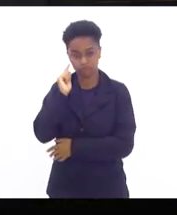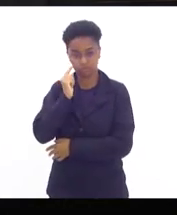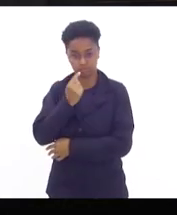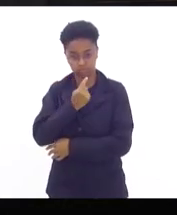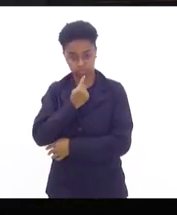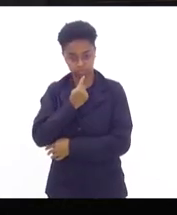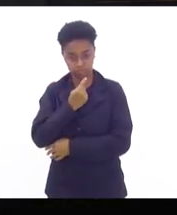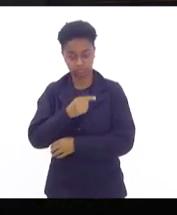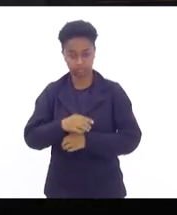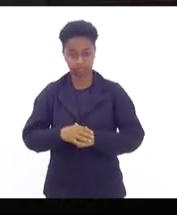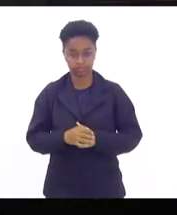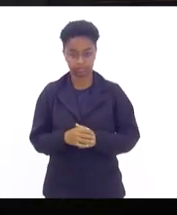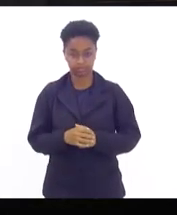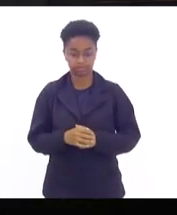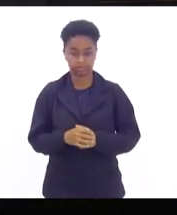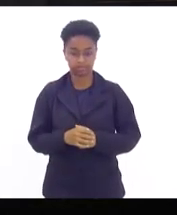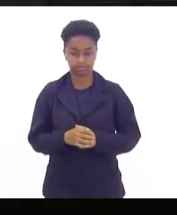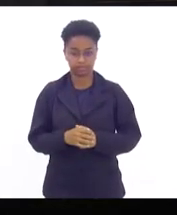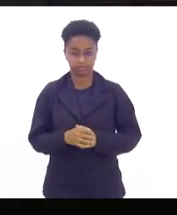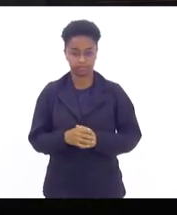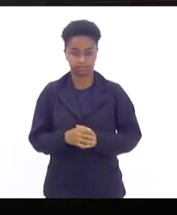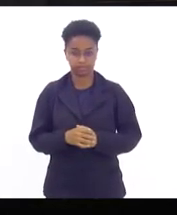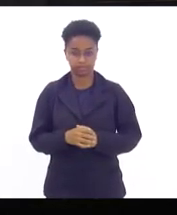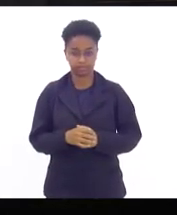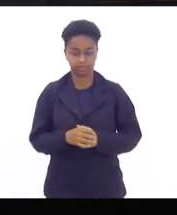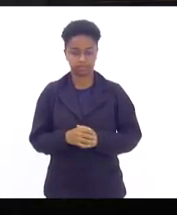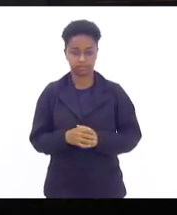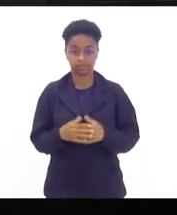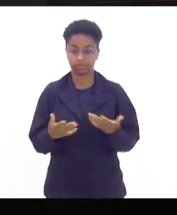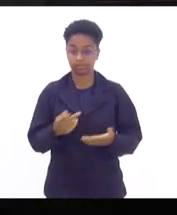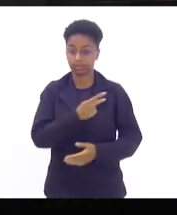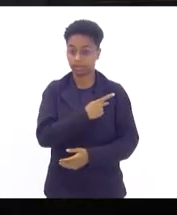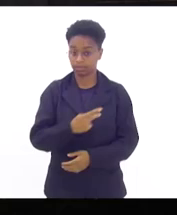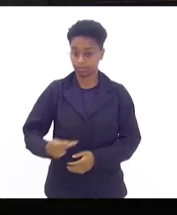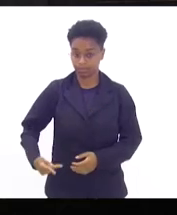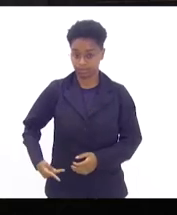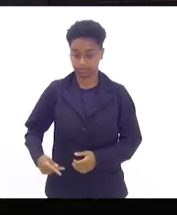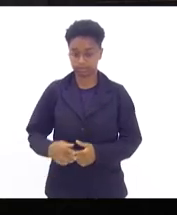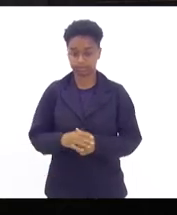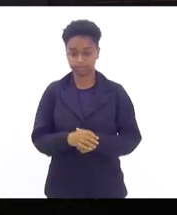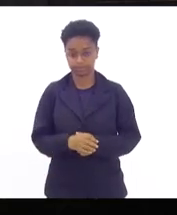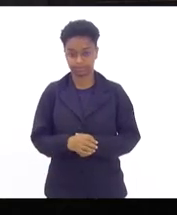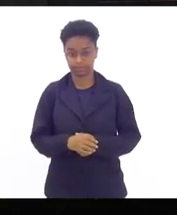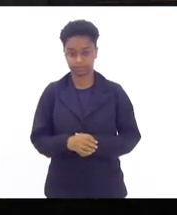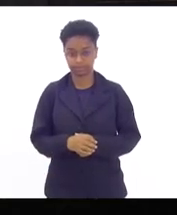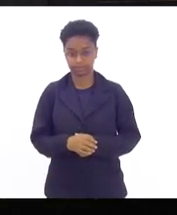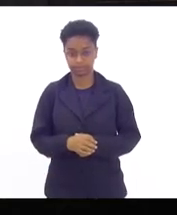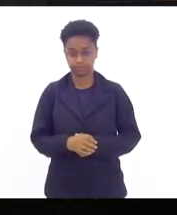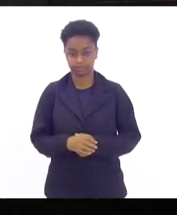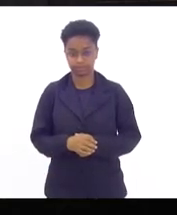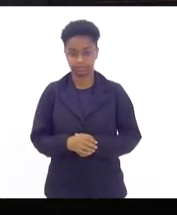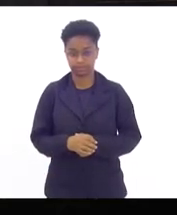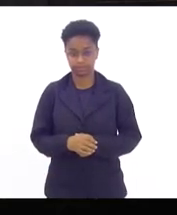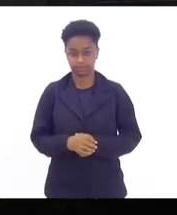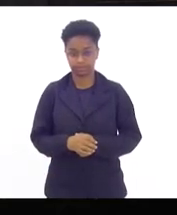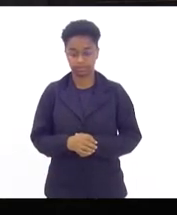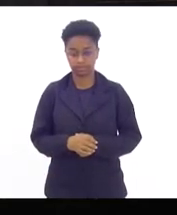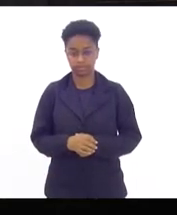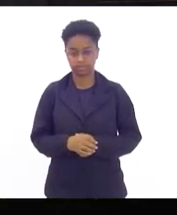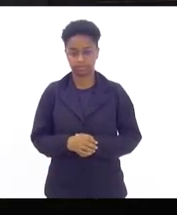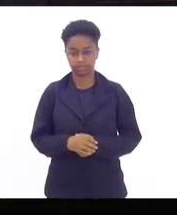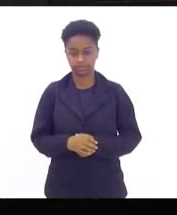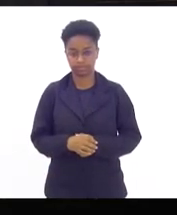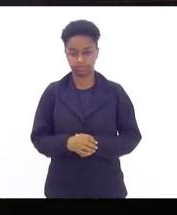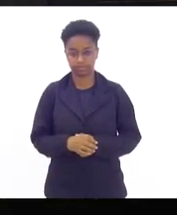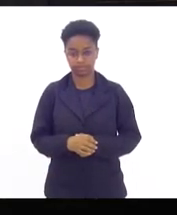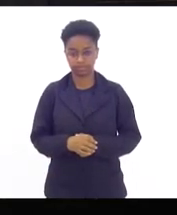deficientes auditivos. Senhor presidente, em que pese